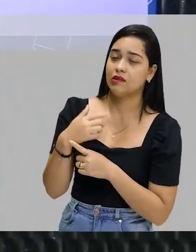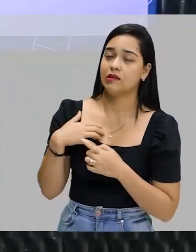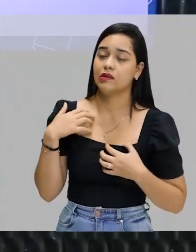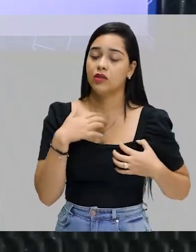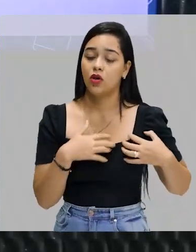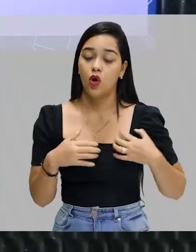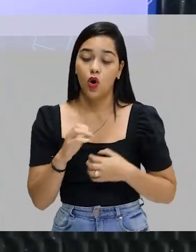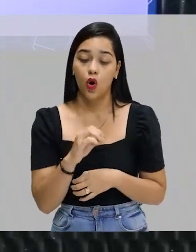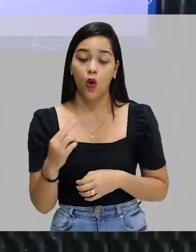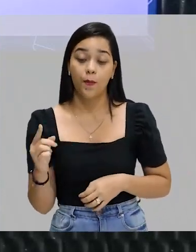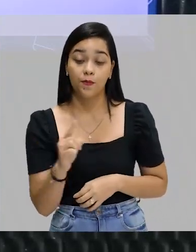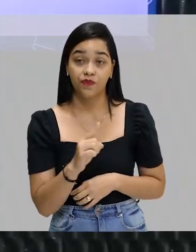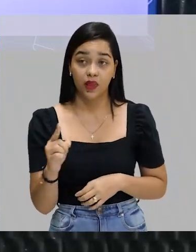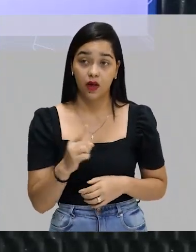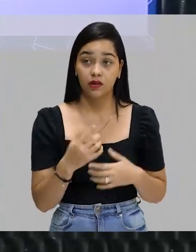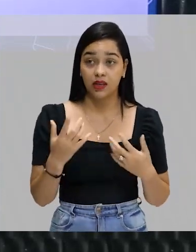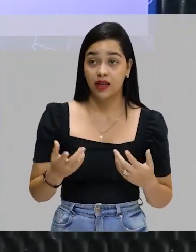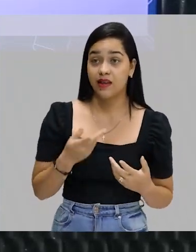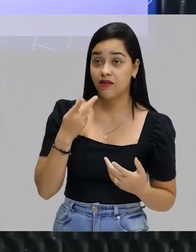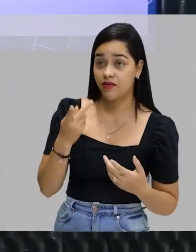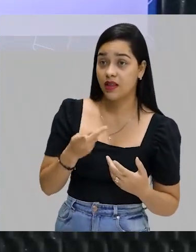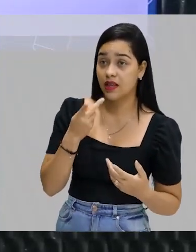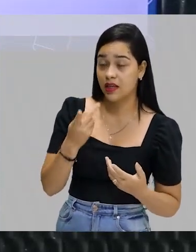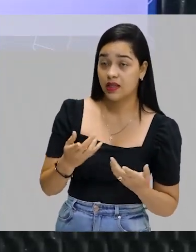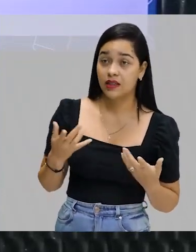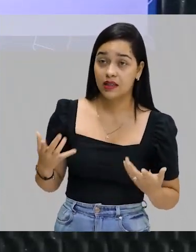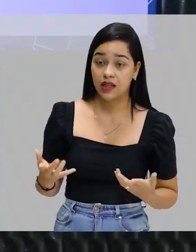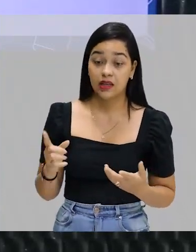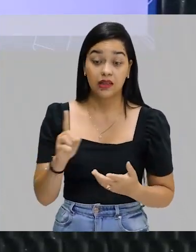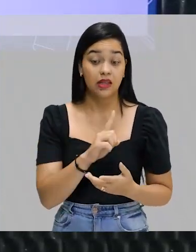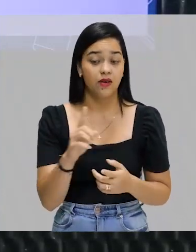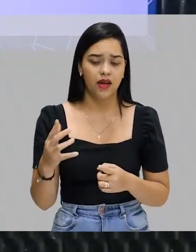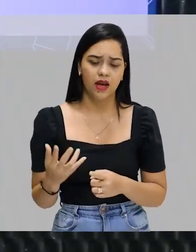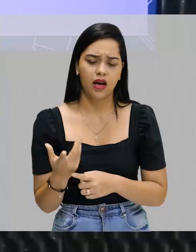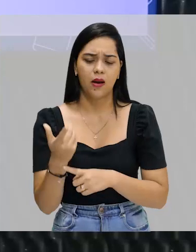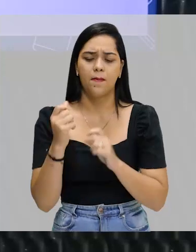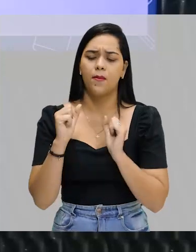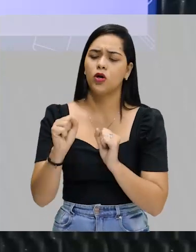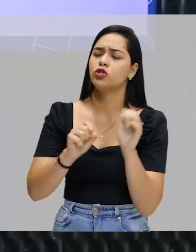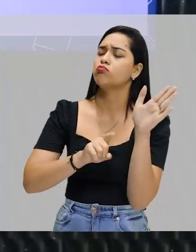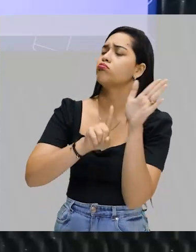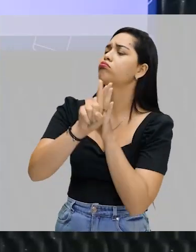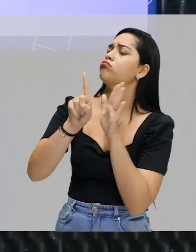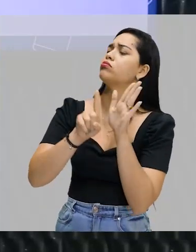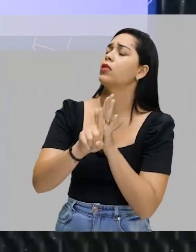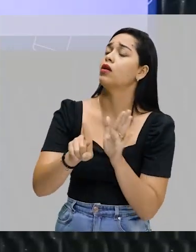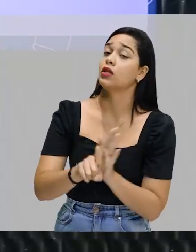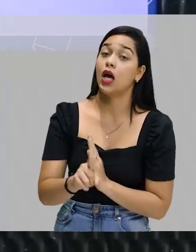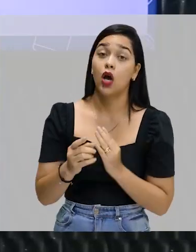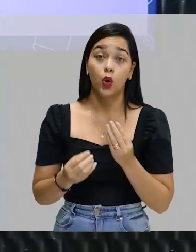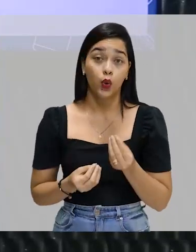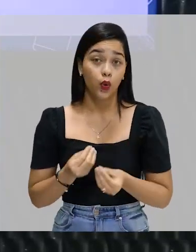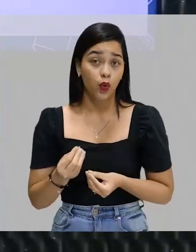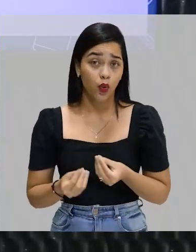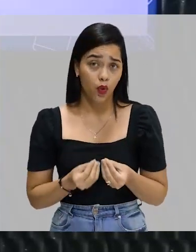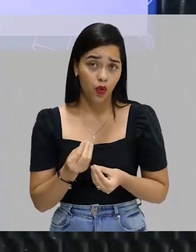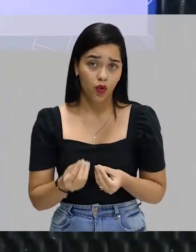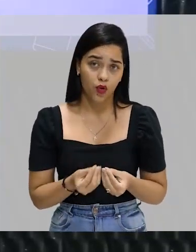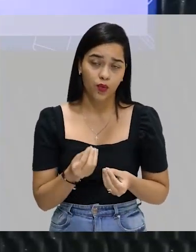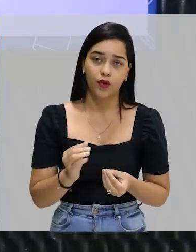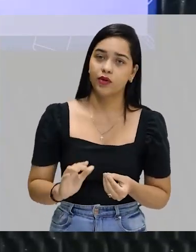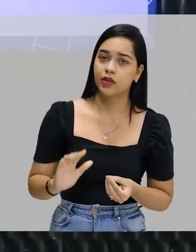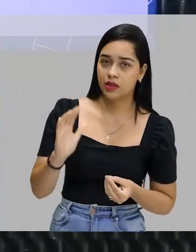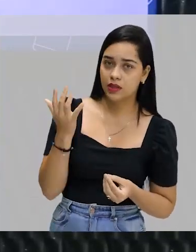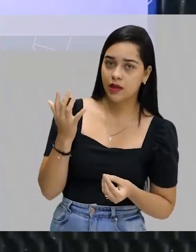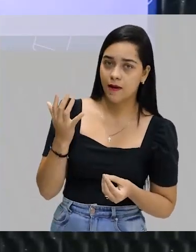incomoda ou não e dizer categoricamente isso não é arte. Tu pode até questionar como isso foi